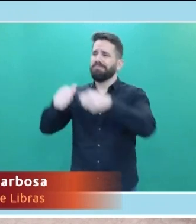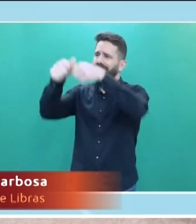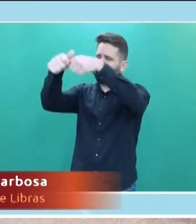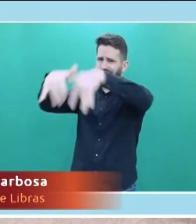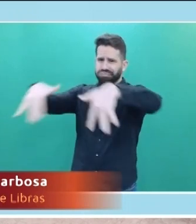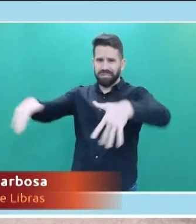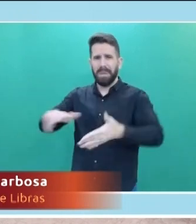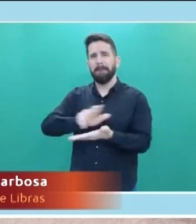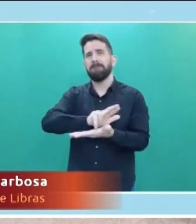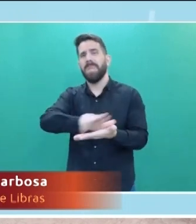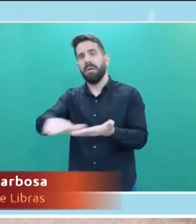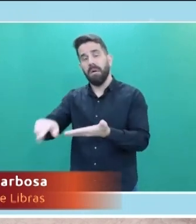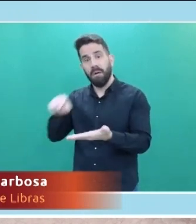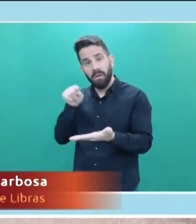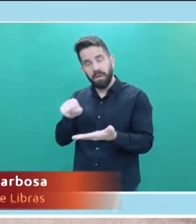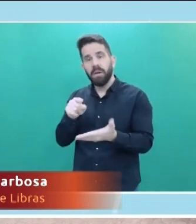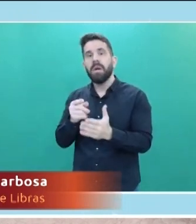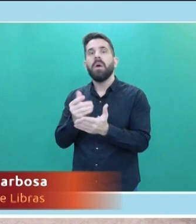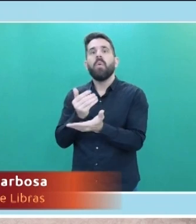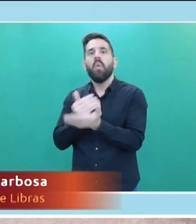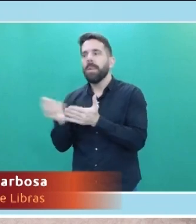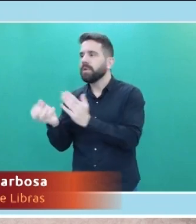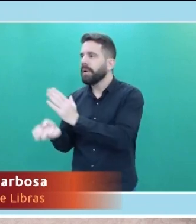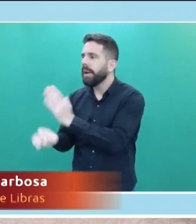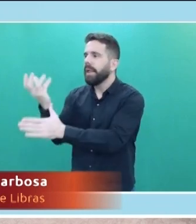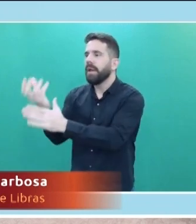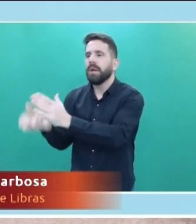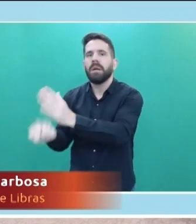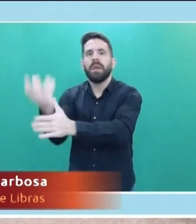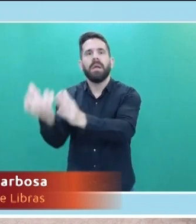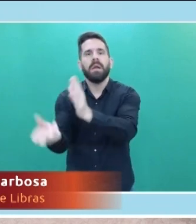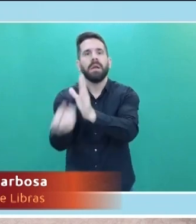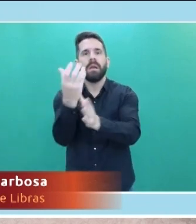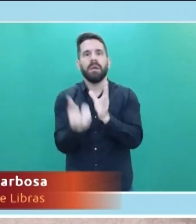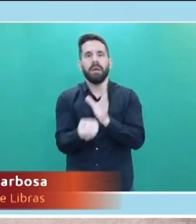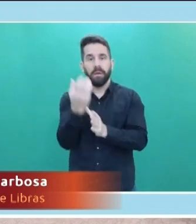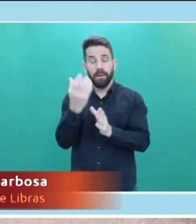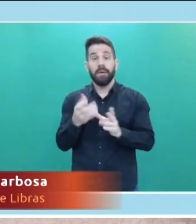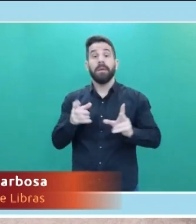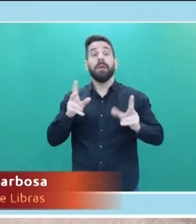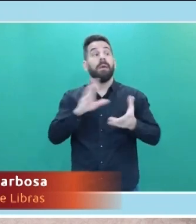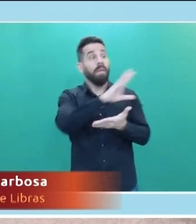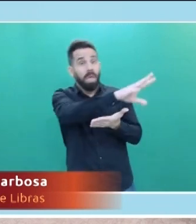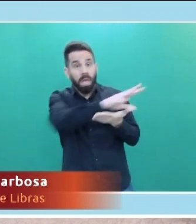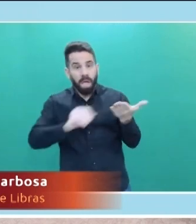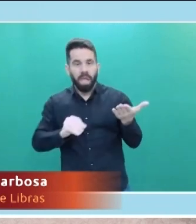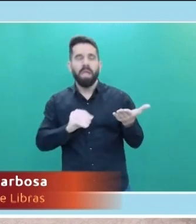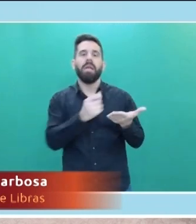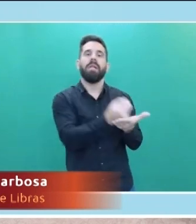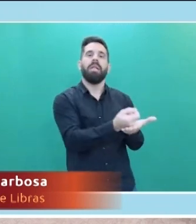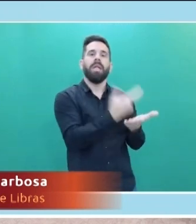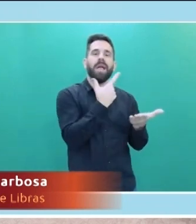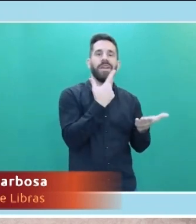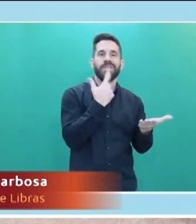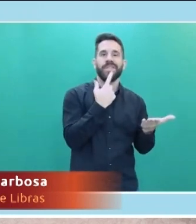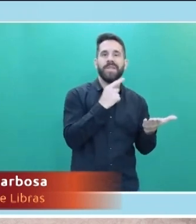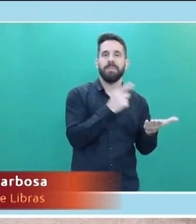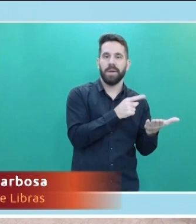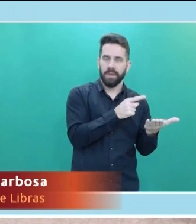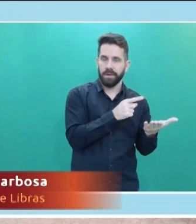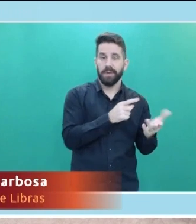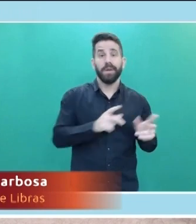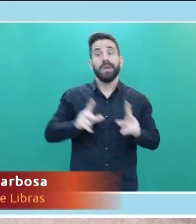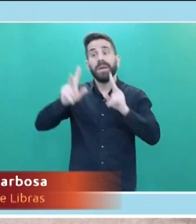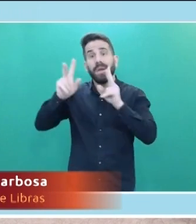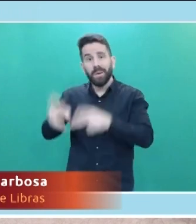algumas ramificações foram sendo criadas e se apropriando dessa metáfora Red Pill, como uma arma mesmo numa guerra